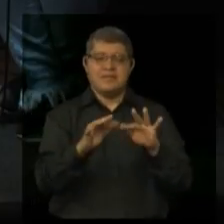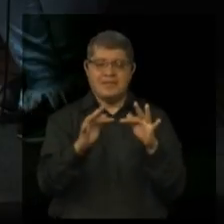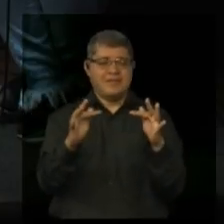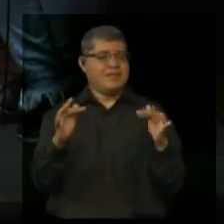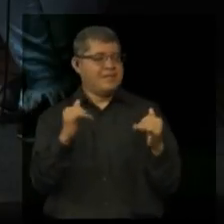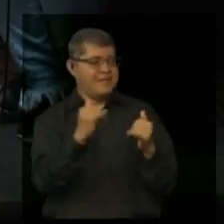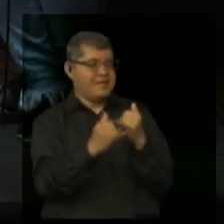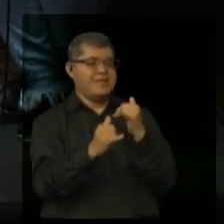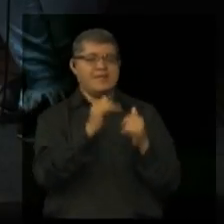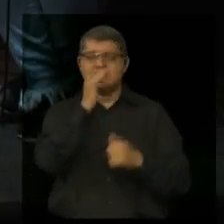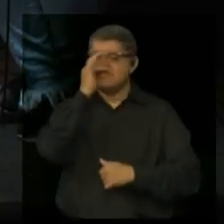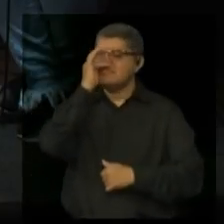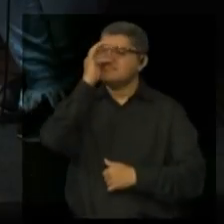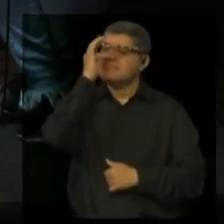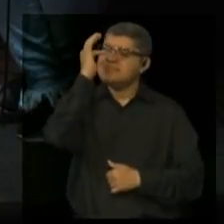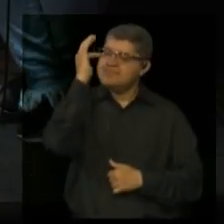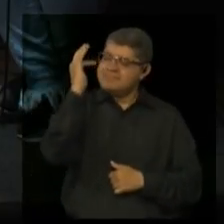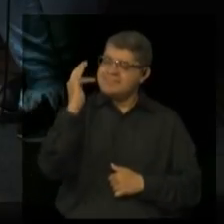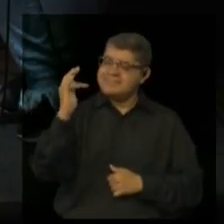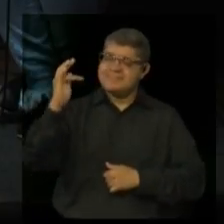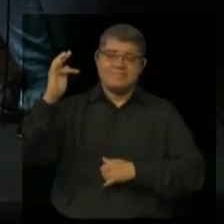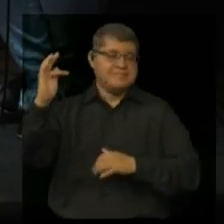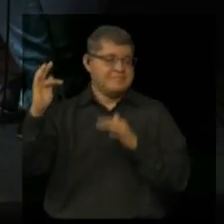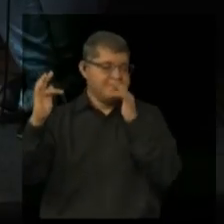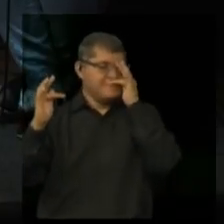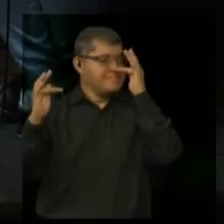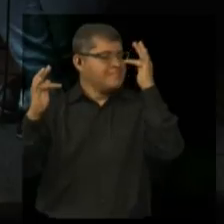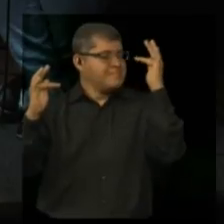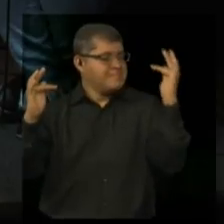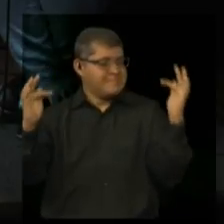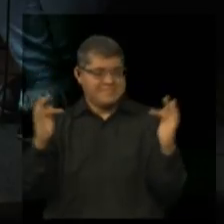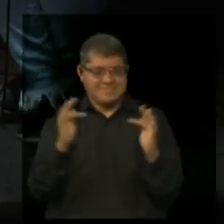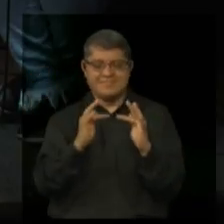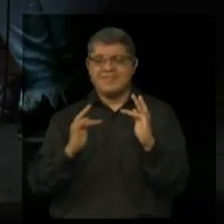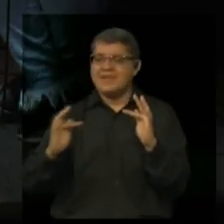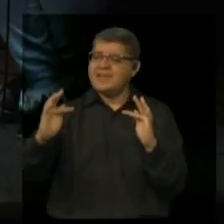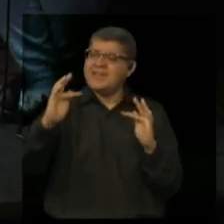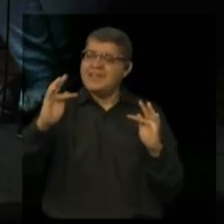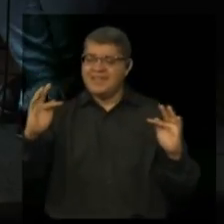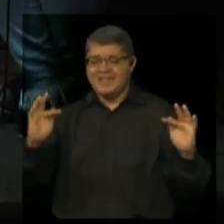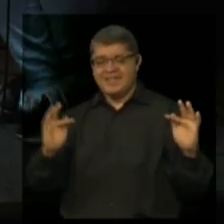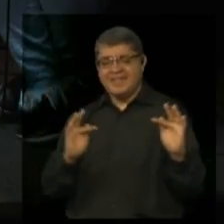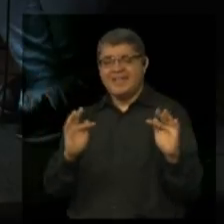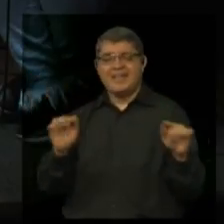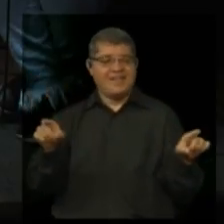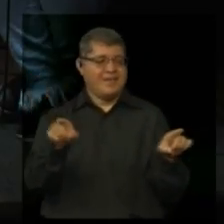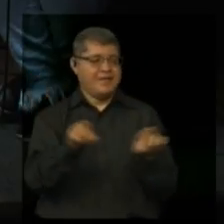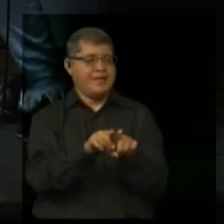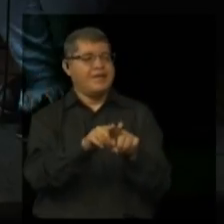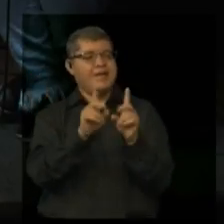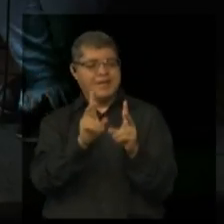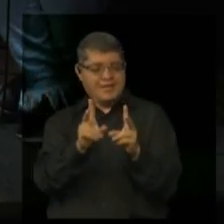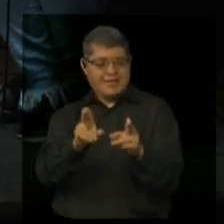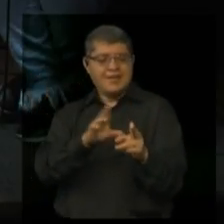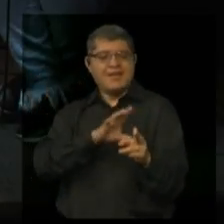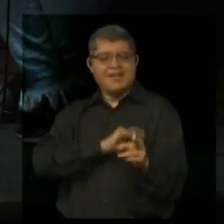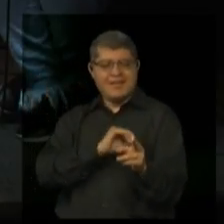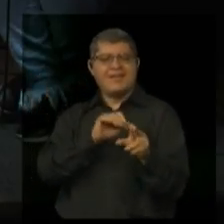simples como uma flor, flor como outra flor. Assim meu amor